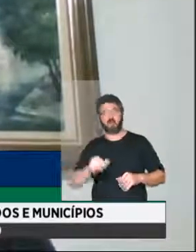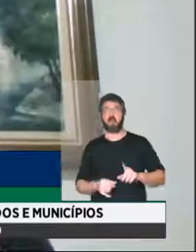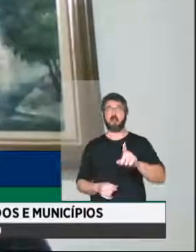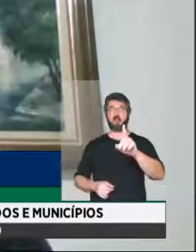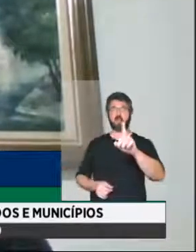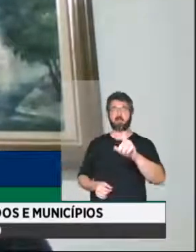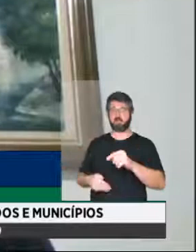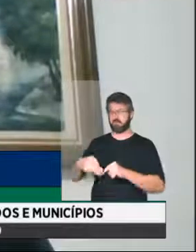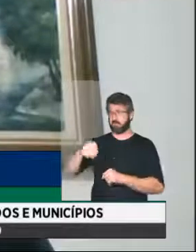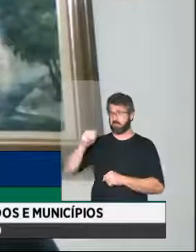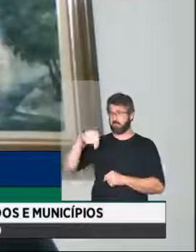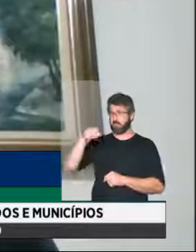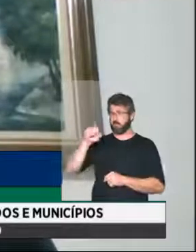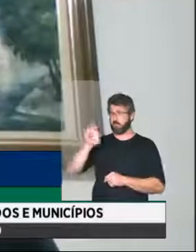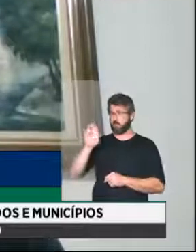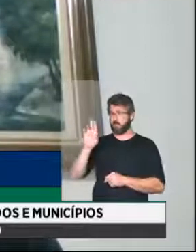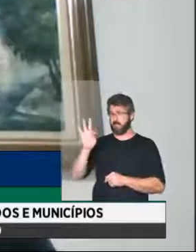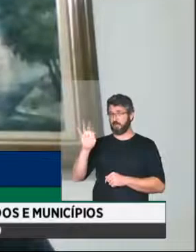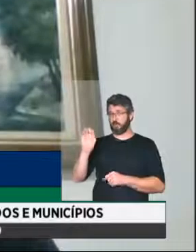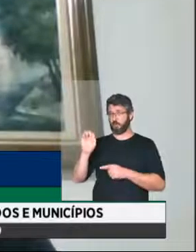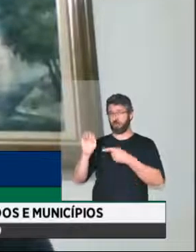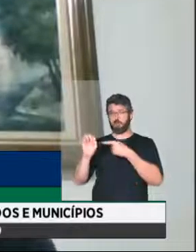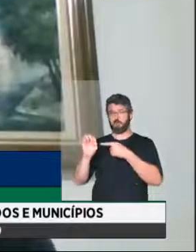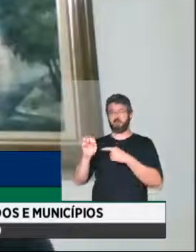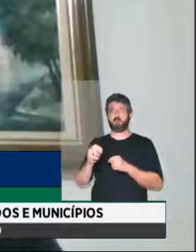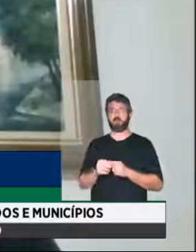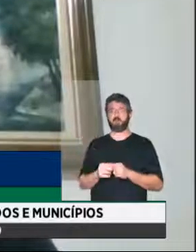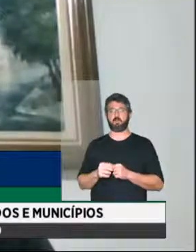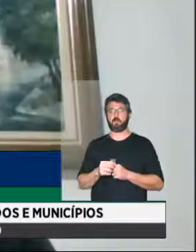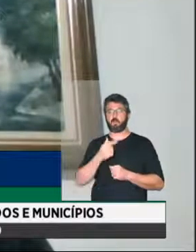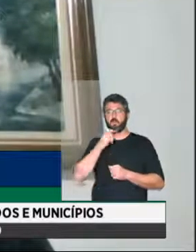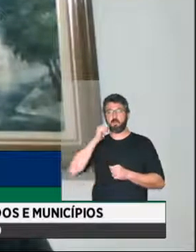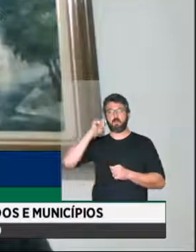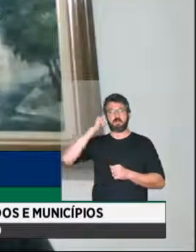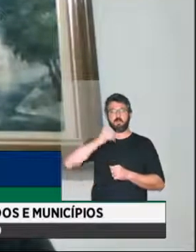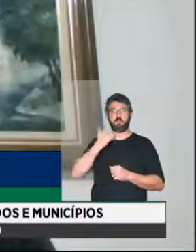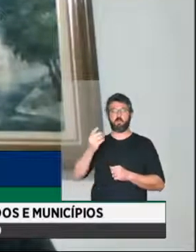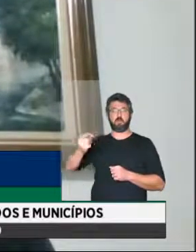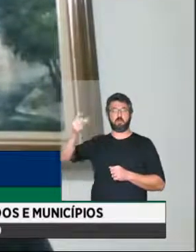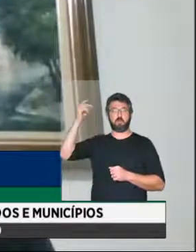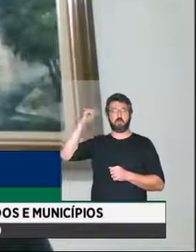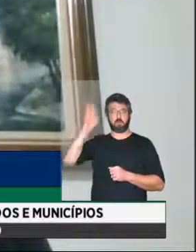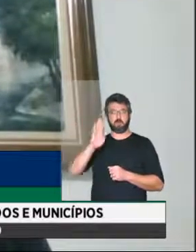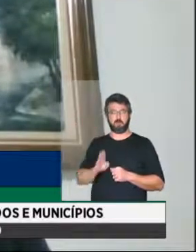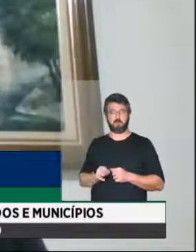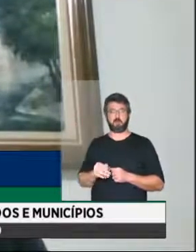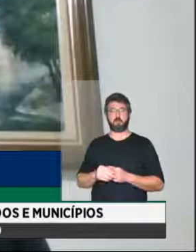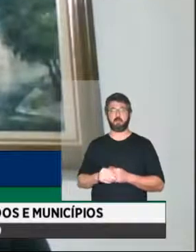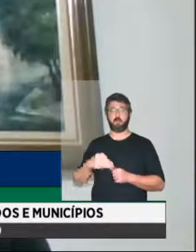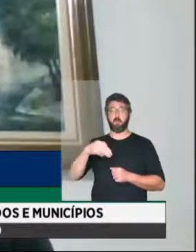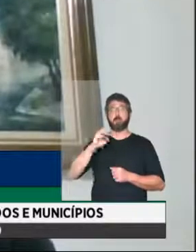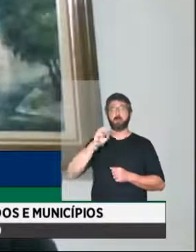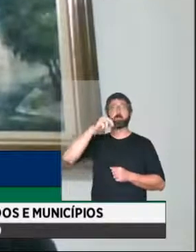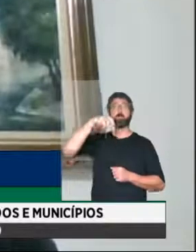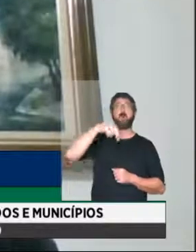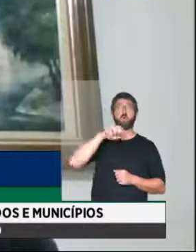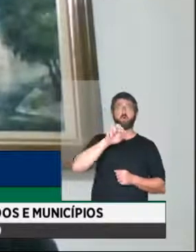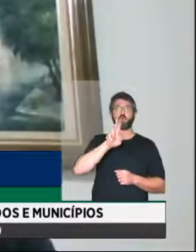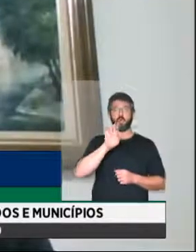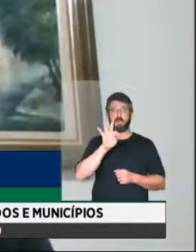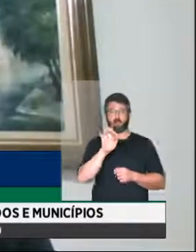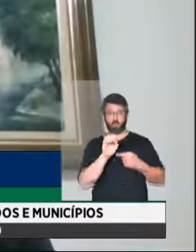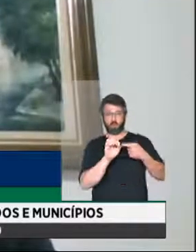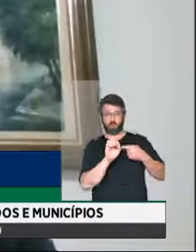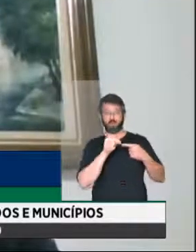o Mansueto, o grande cantor e compositor negro já falecido brasileiro, Mansueto